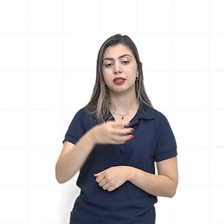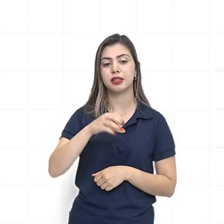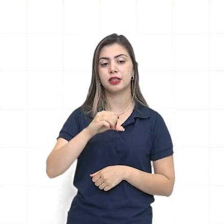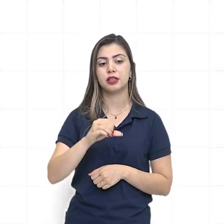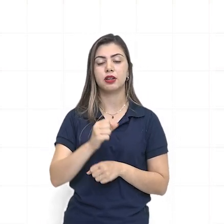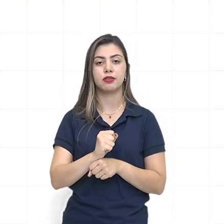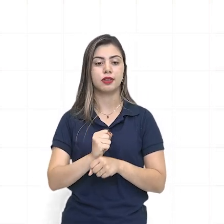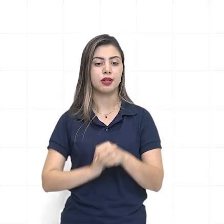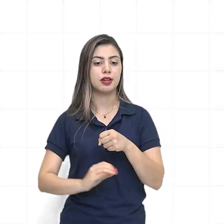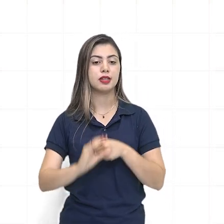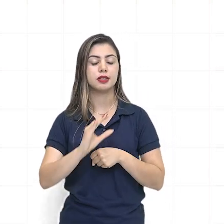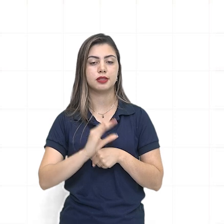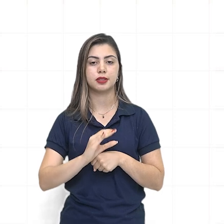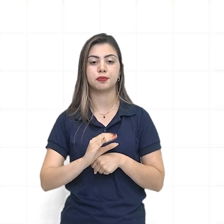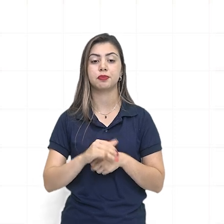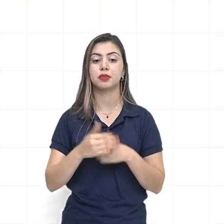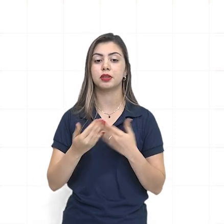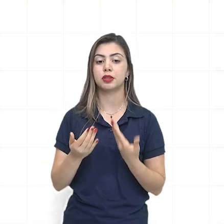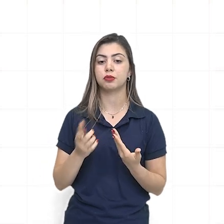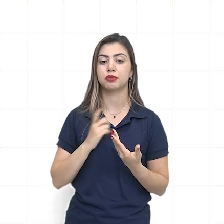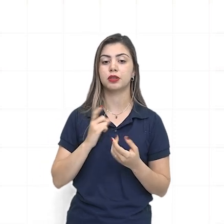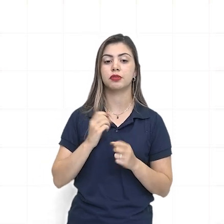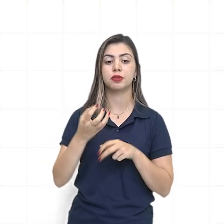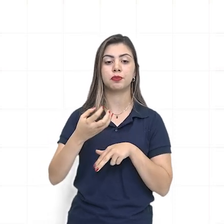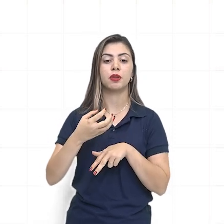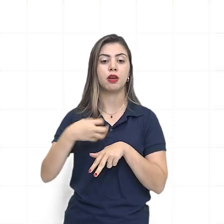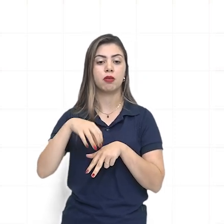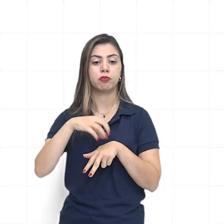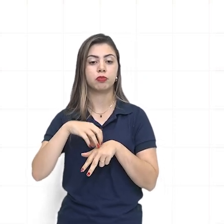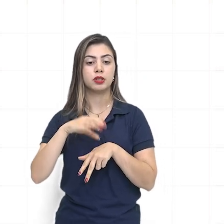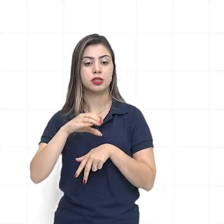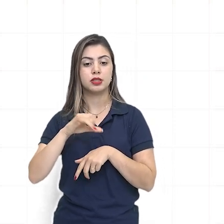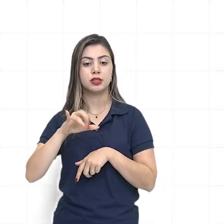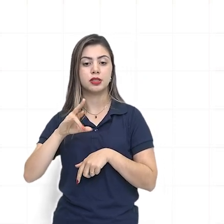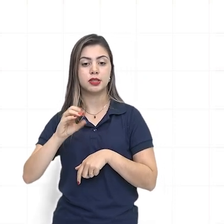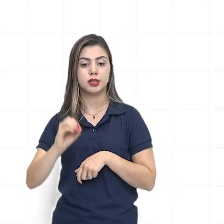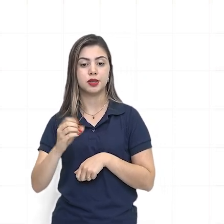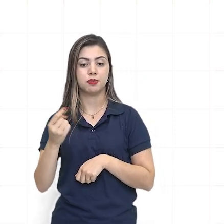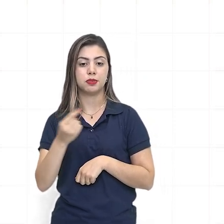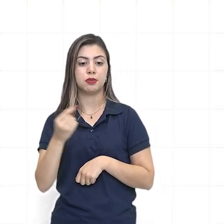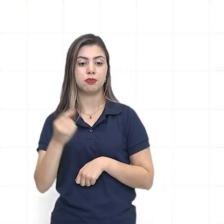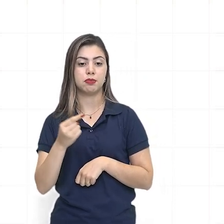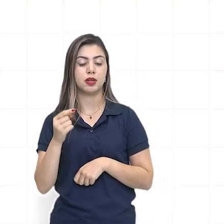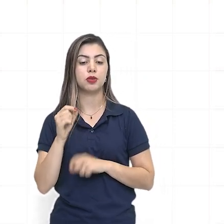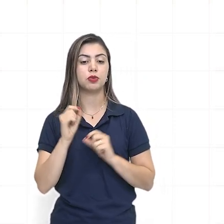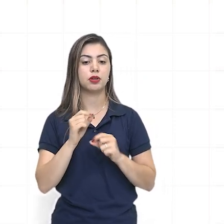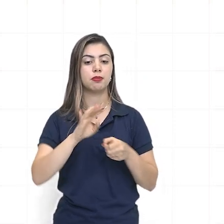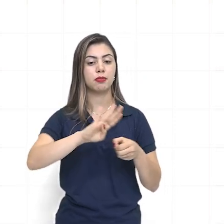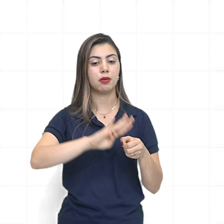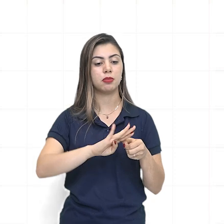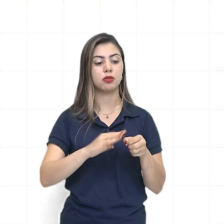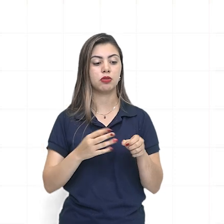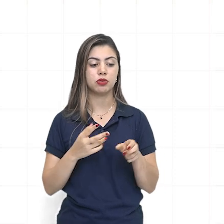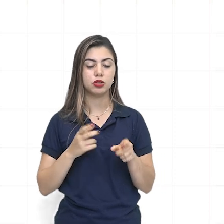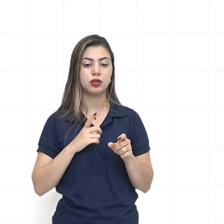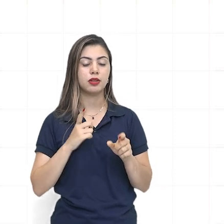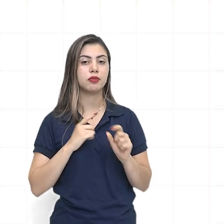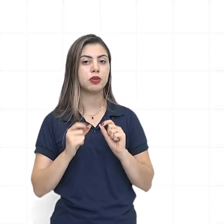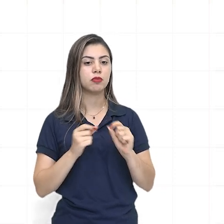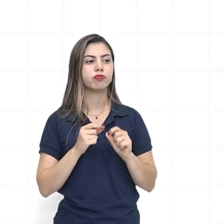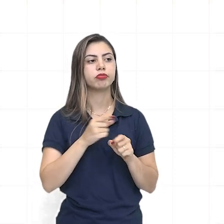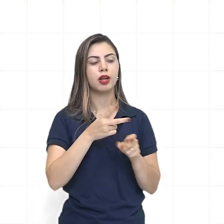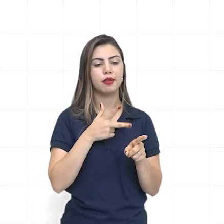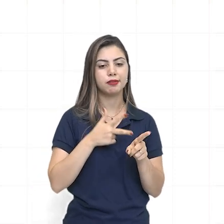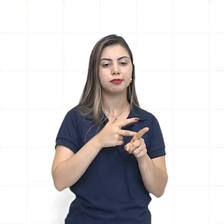539 a.C., quando Ciro I da Pérsia conquistou a Babilônia, resultando na